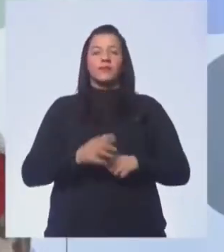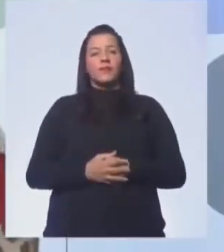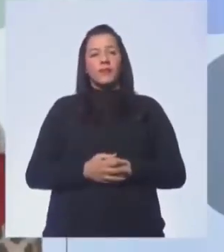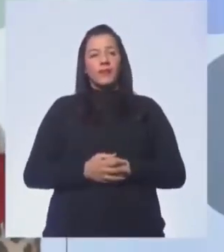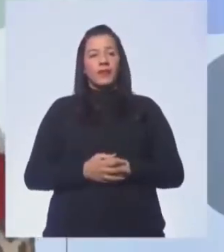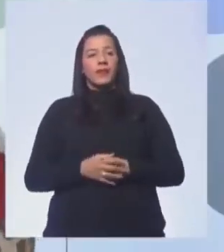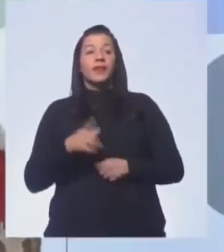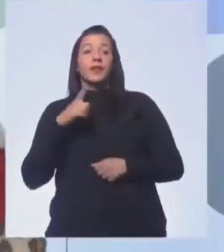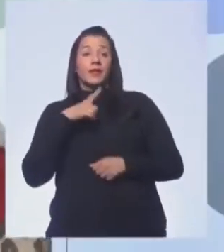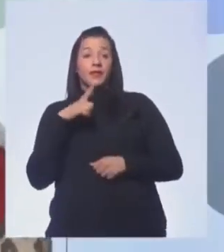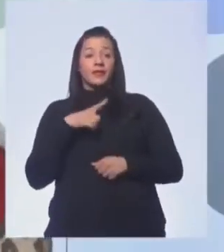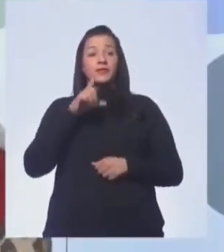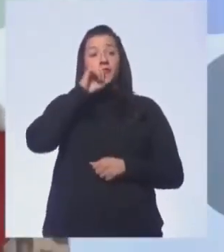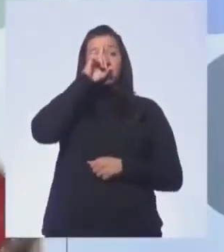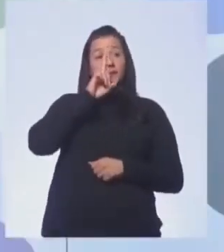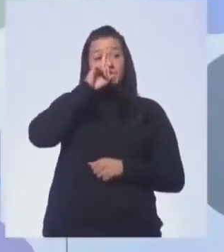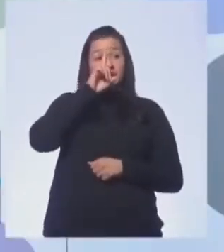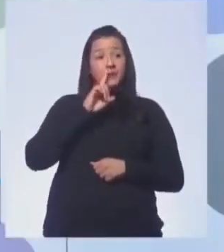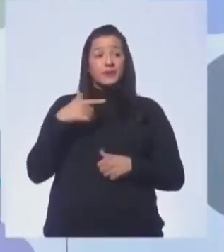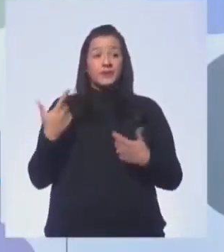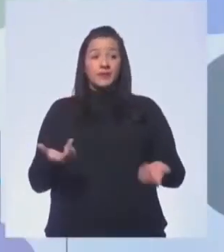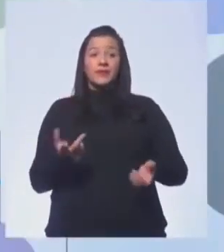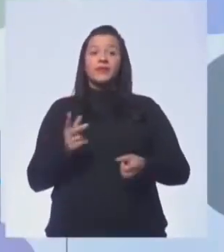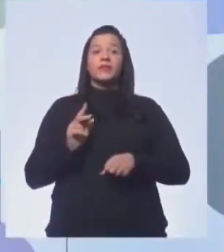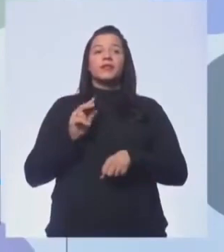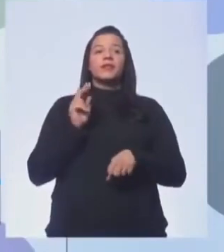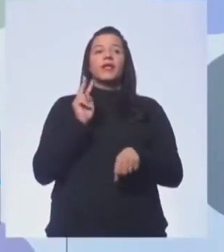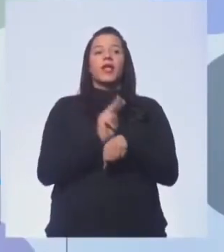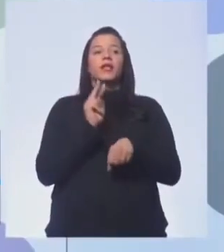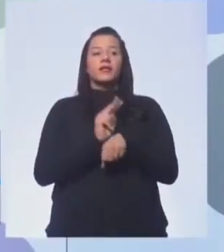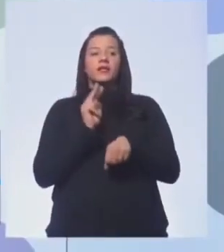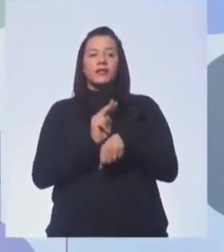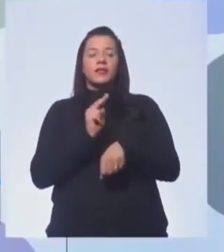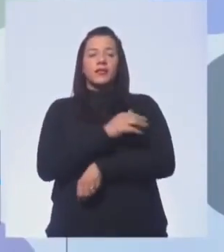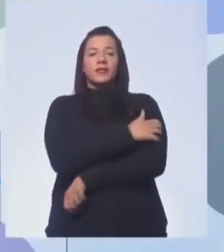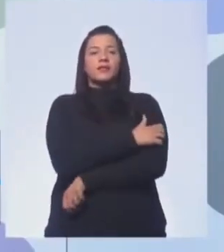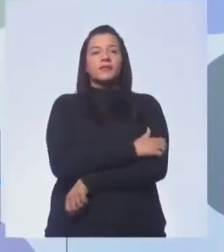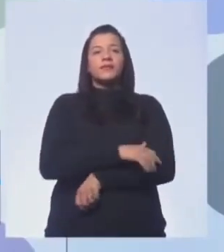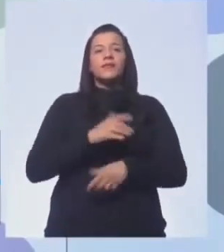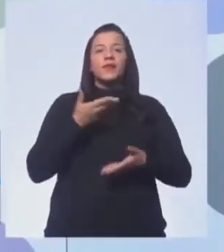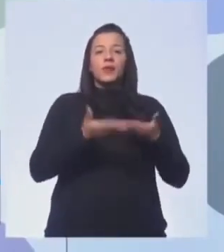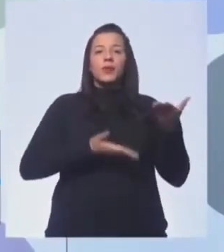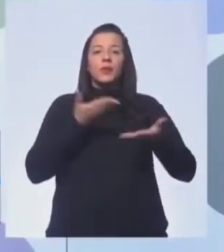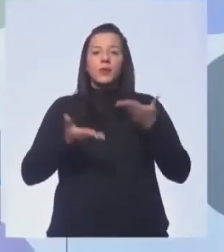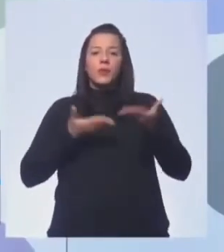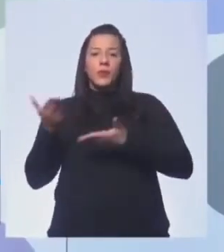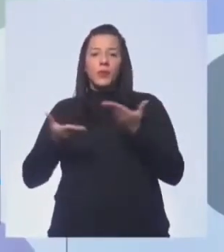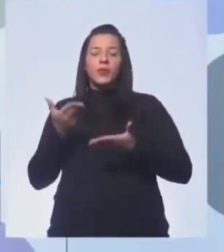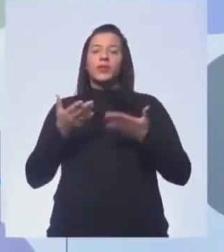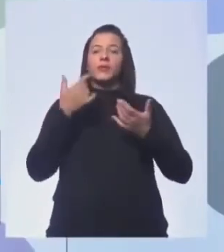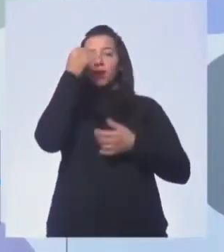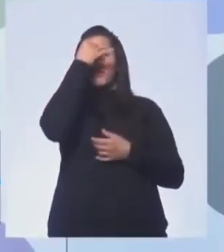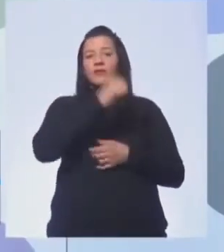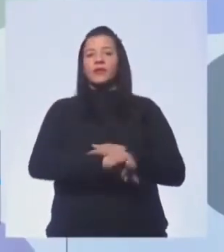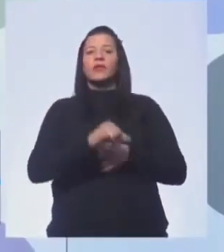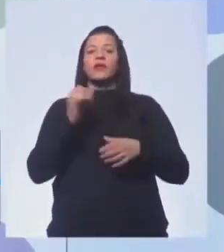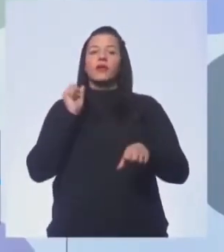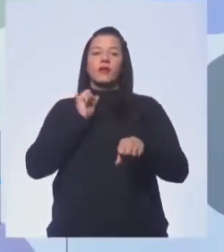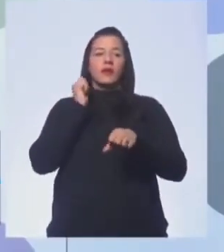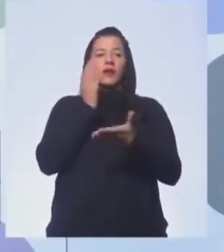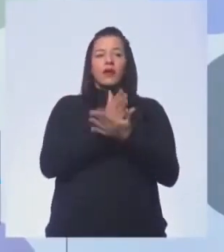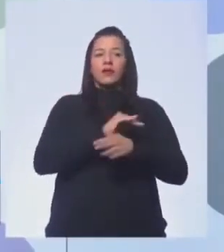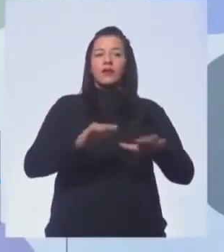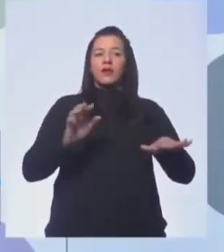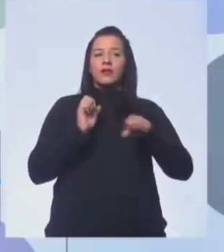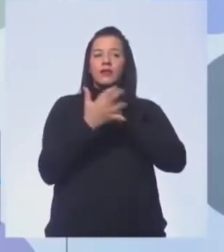muito perigosa, que é dizer que tem tratamento prévio, né? Como que é que chama? Combater, para fazer a prevenção